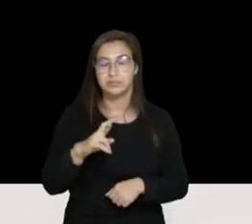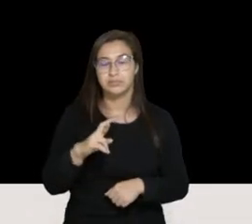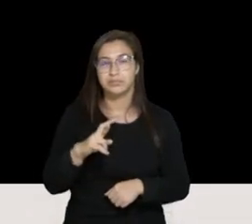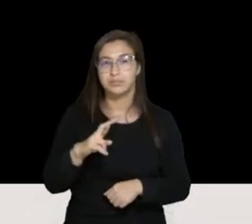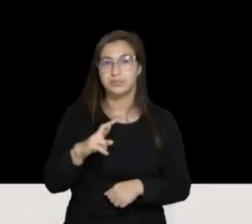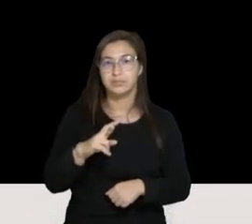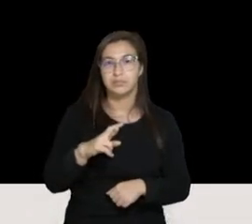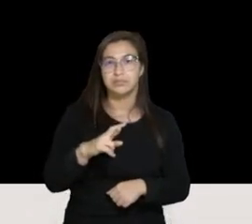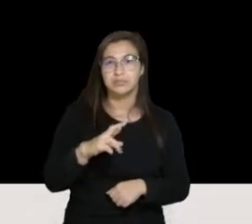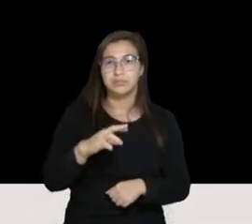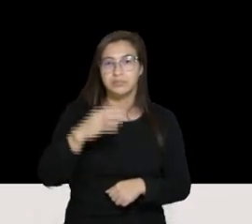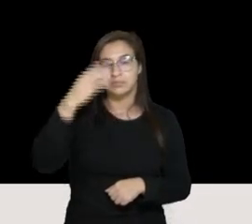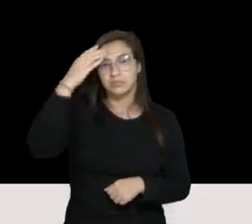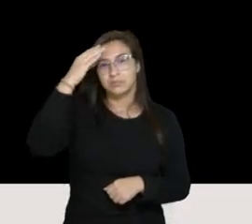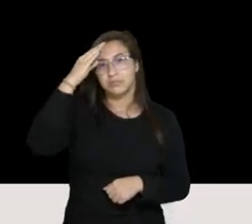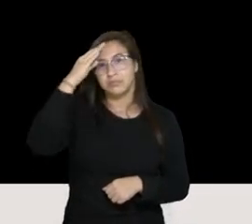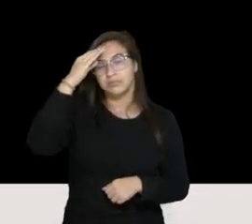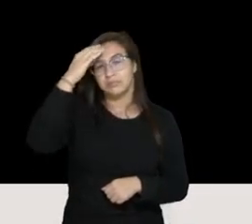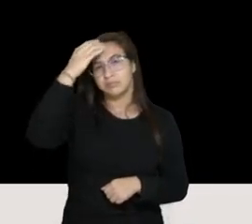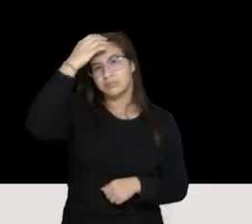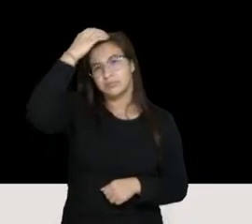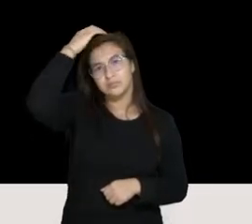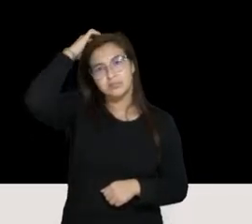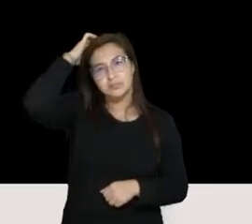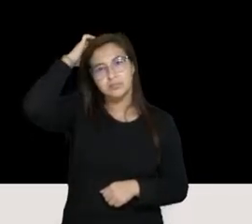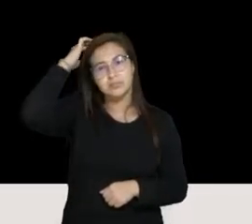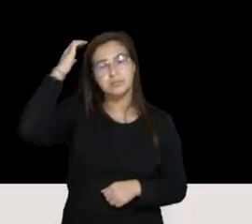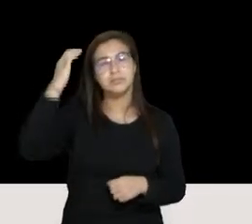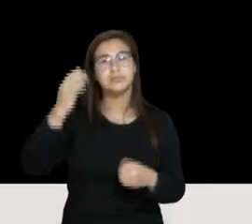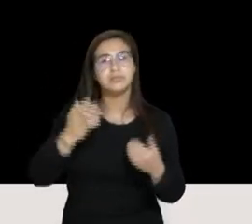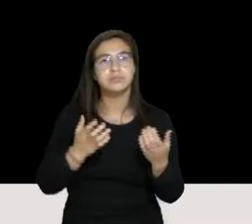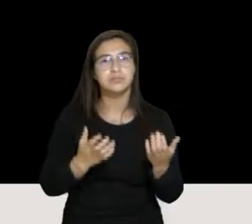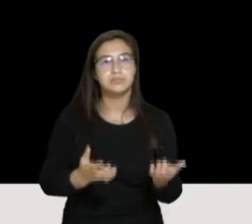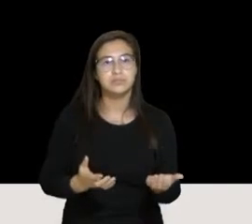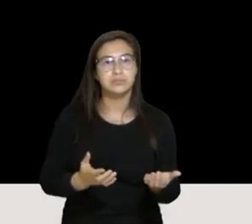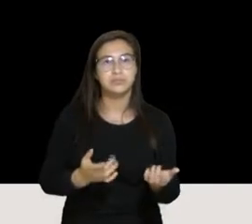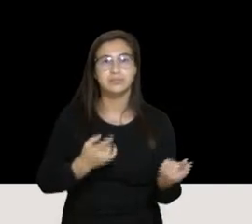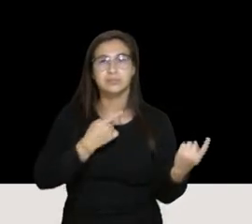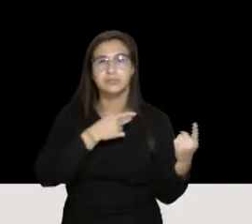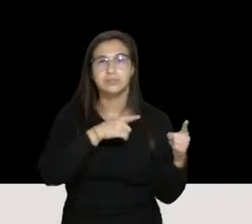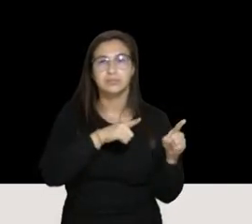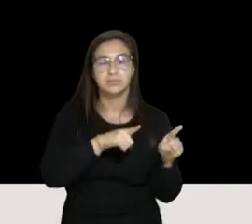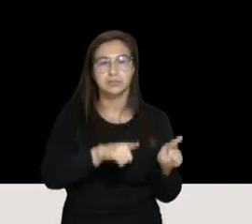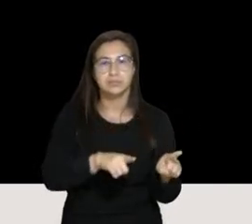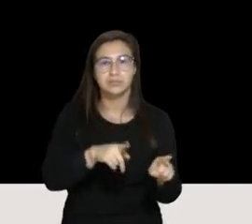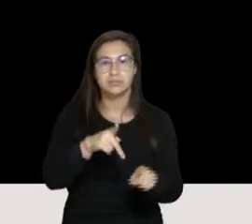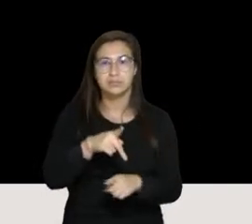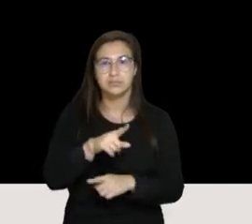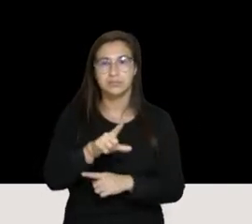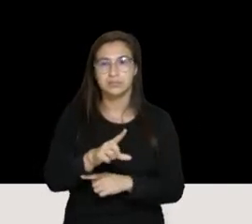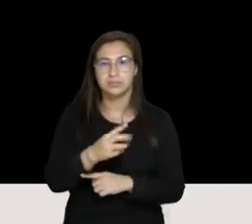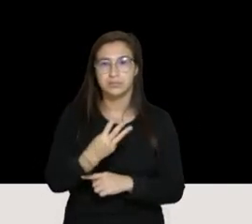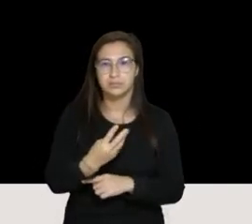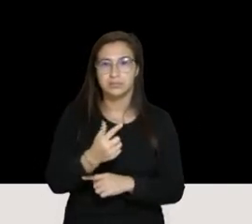Mocellin apelando à bancada Federal Catarinense a rejeição do pl